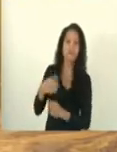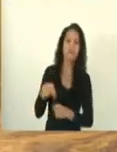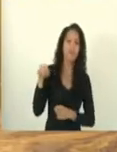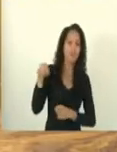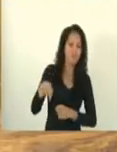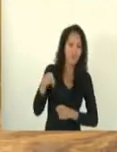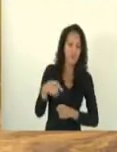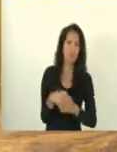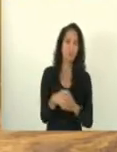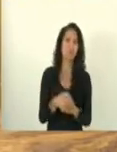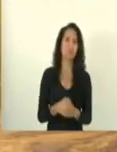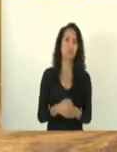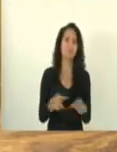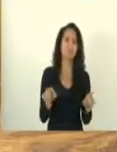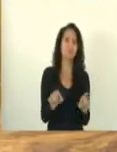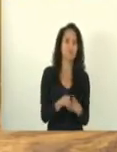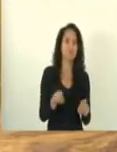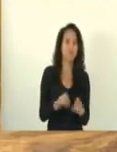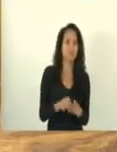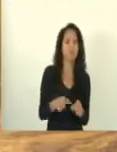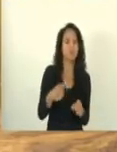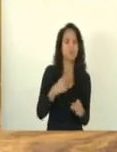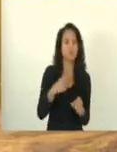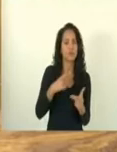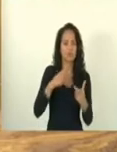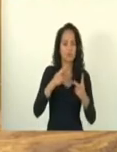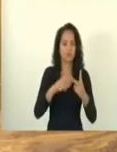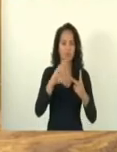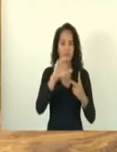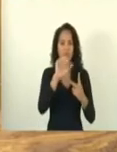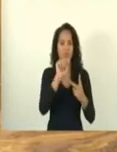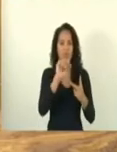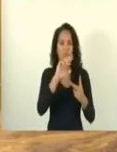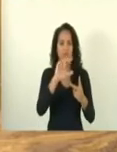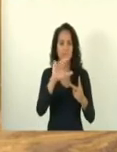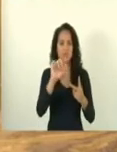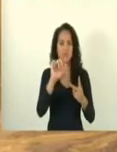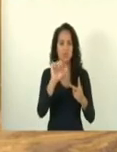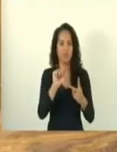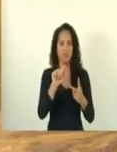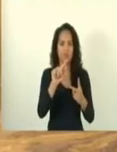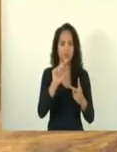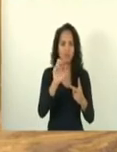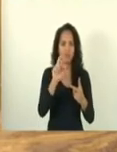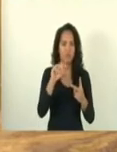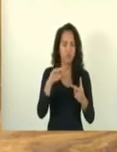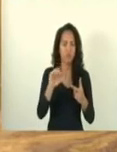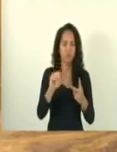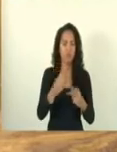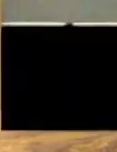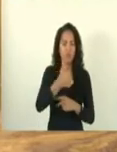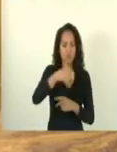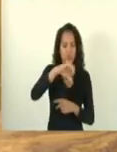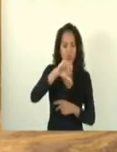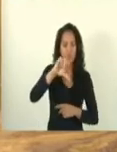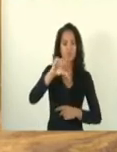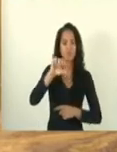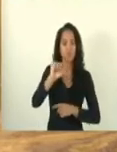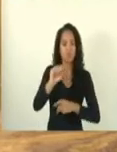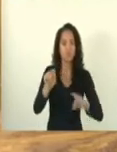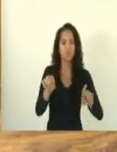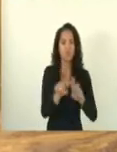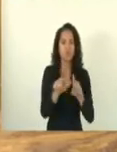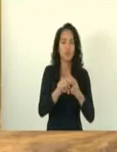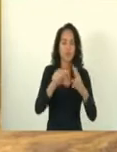leva o nome de Fontana. Também tivemos o Carlos Gemano, que é de Domingos Martins, que foi convocado em 1998, e